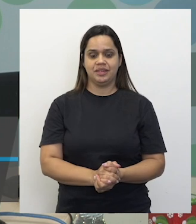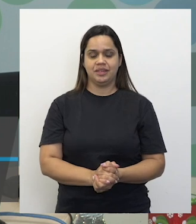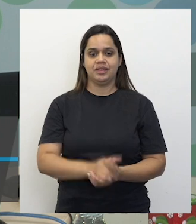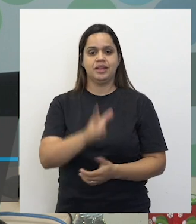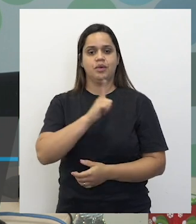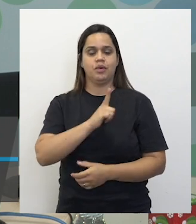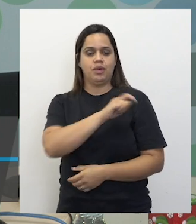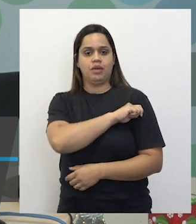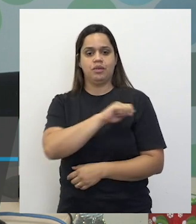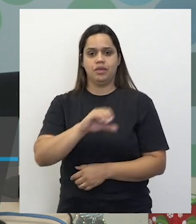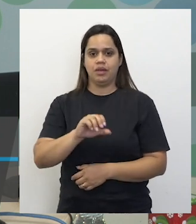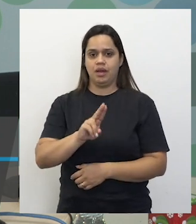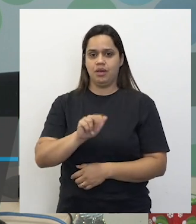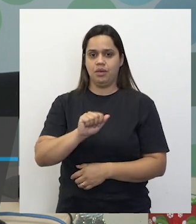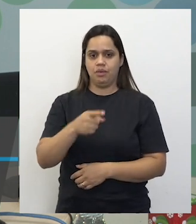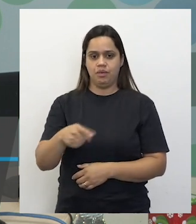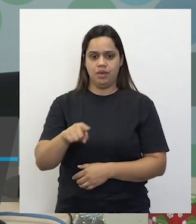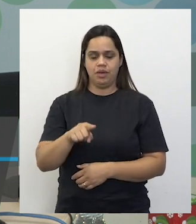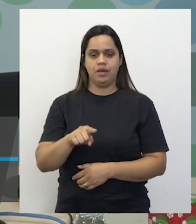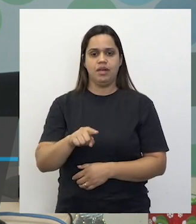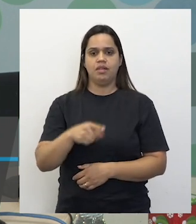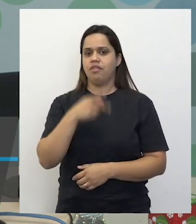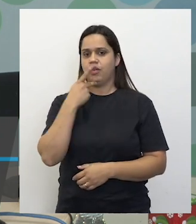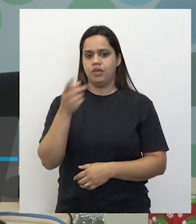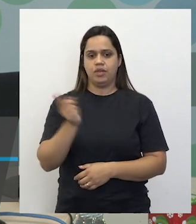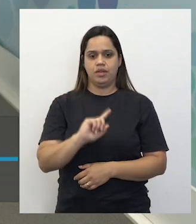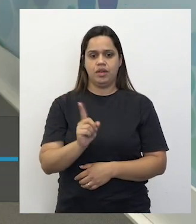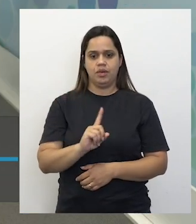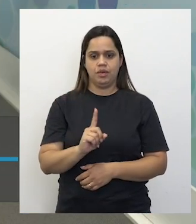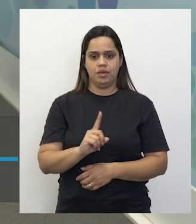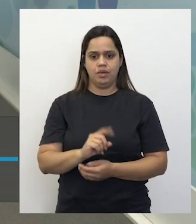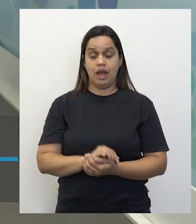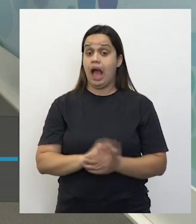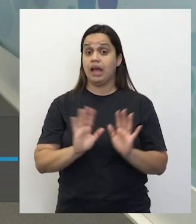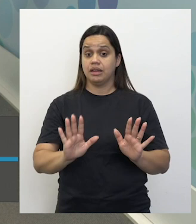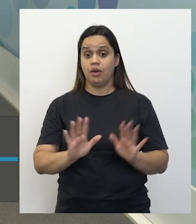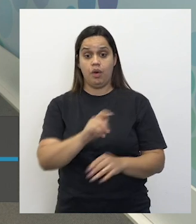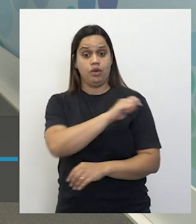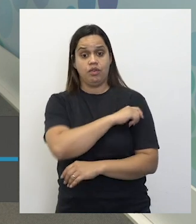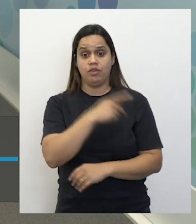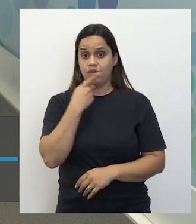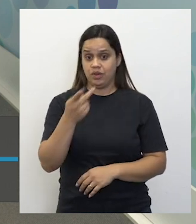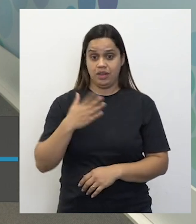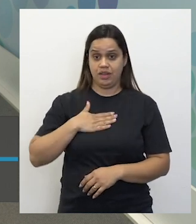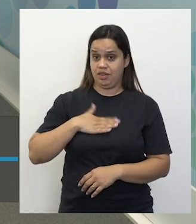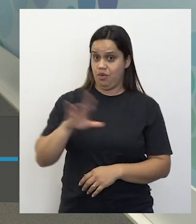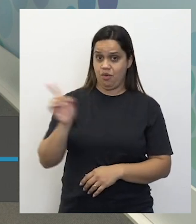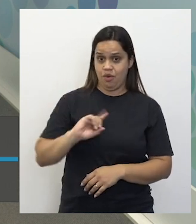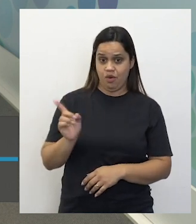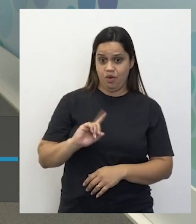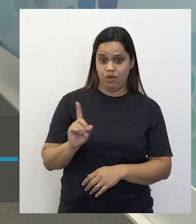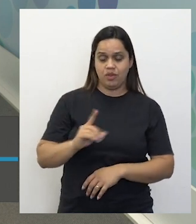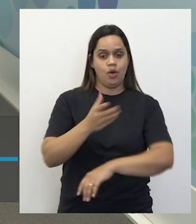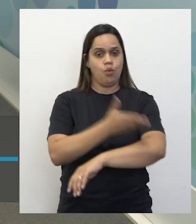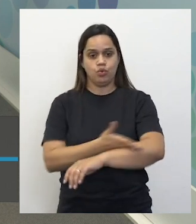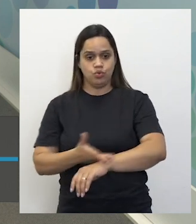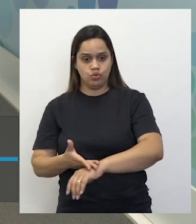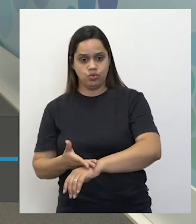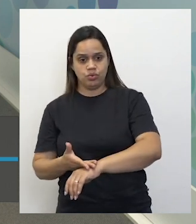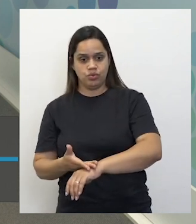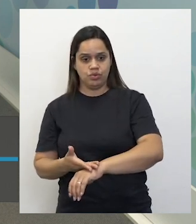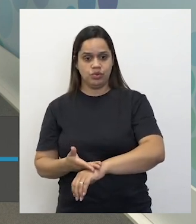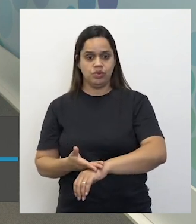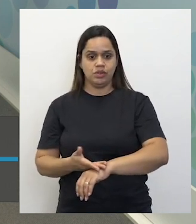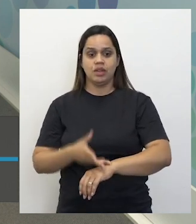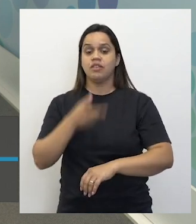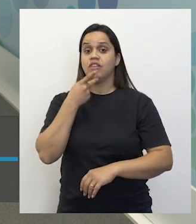Cauã, tem uns que falaram que não, mas... quer dizer que não gosta ou que... Não gostam de ler poema. Não costuma ler. Não, tem